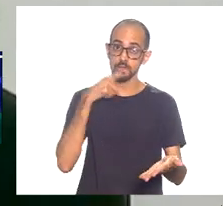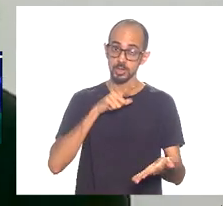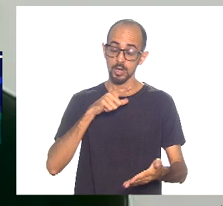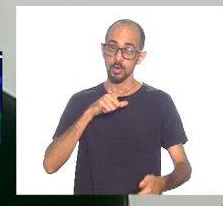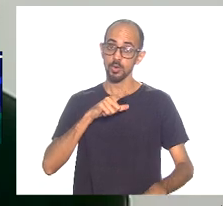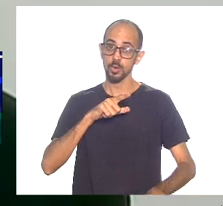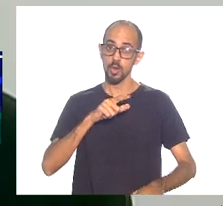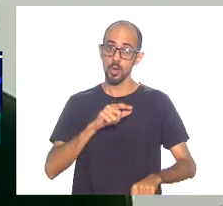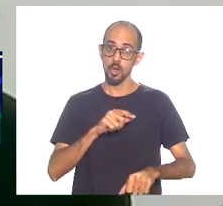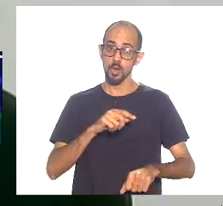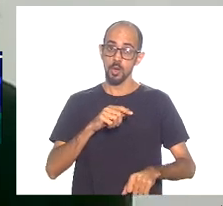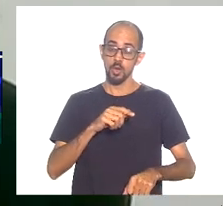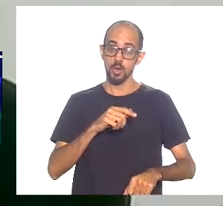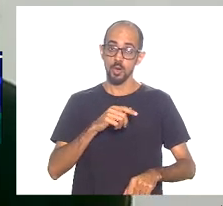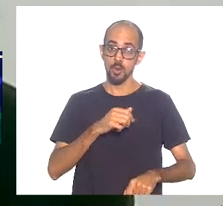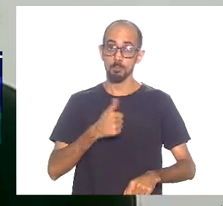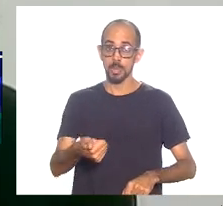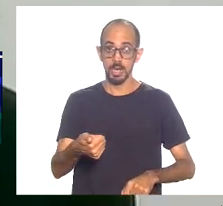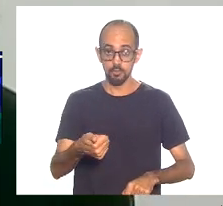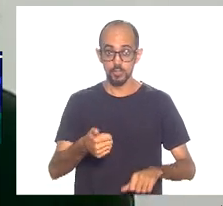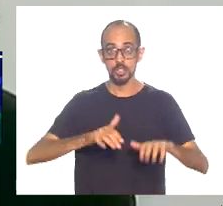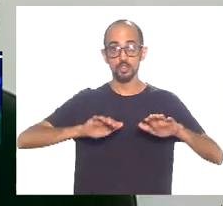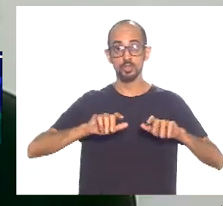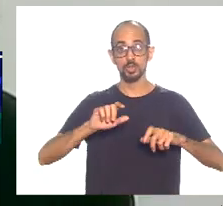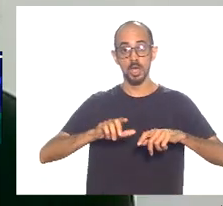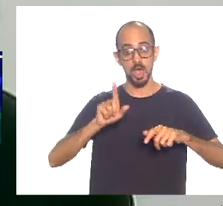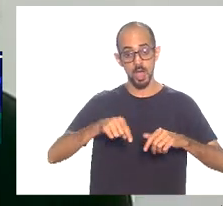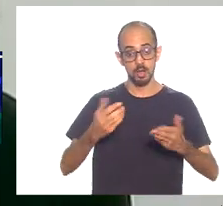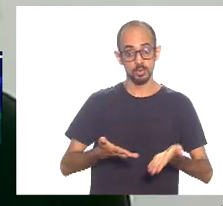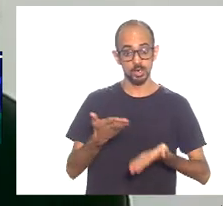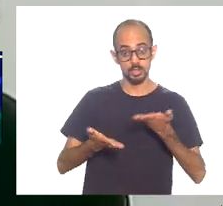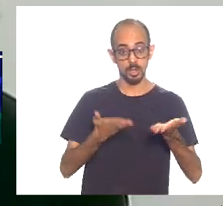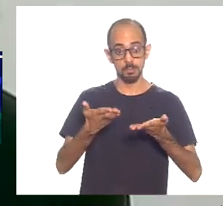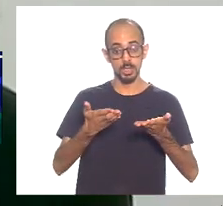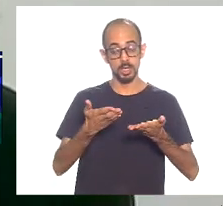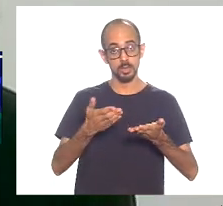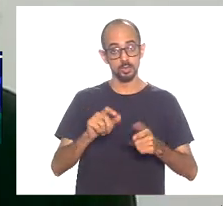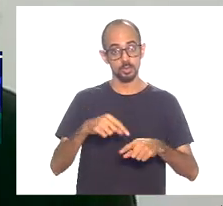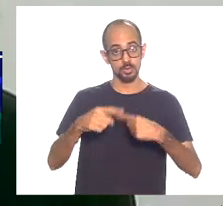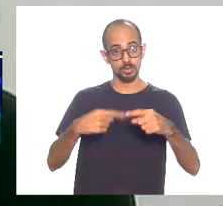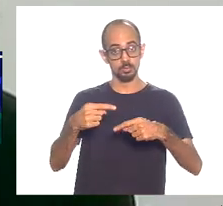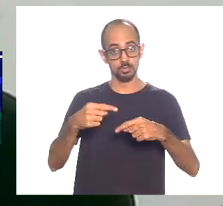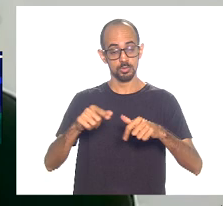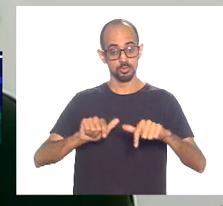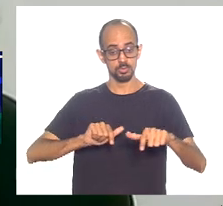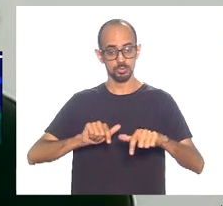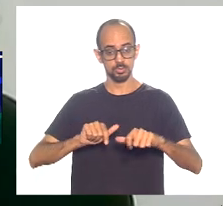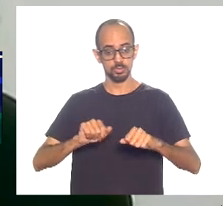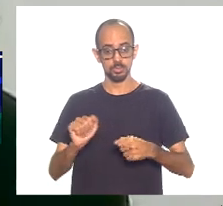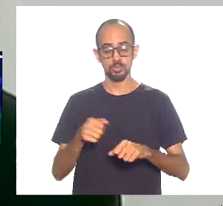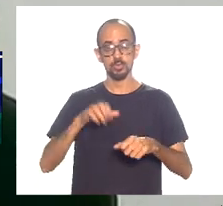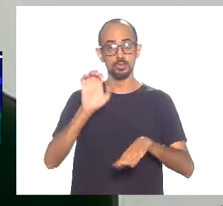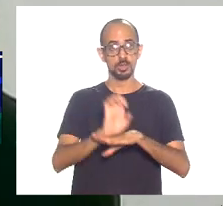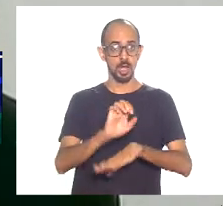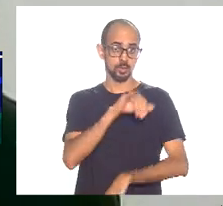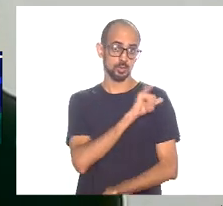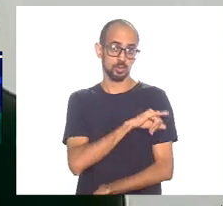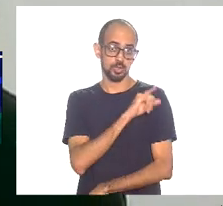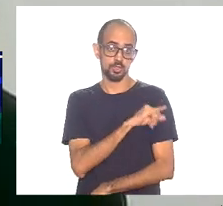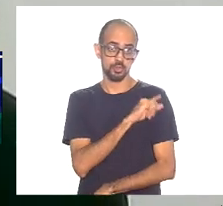do convênio 190 tratamento que tá especial na sucessivas operações internas com gás a tropa do Estado do Rio de e